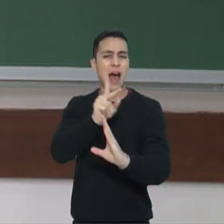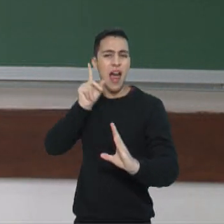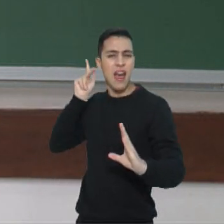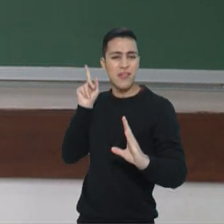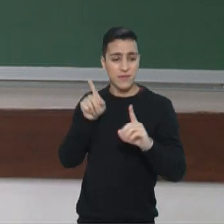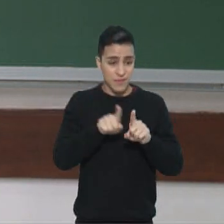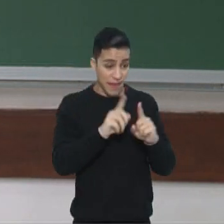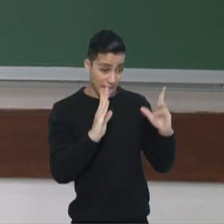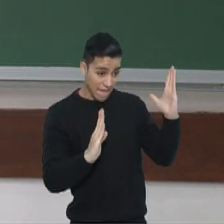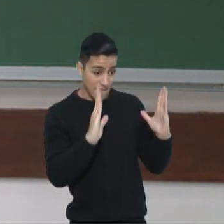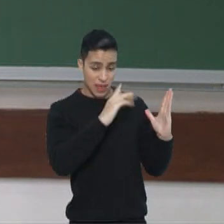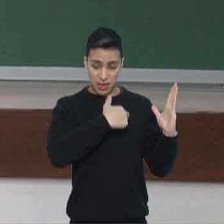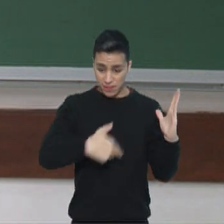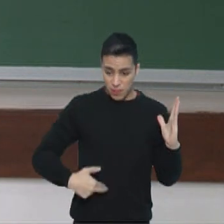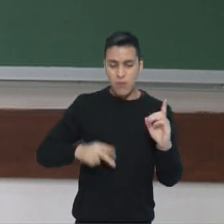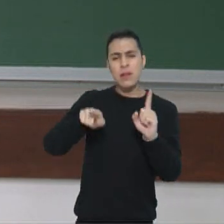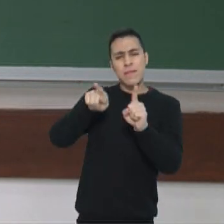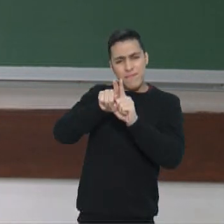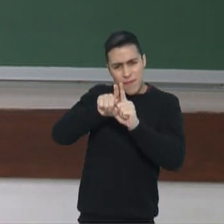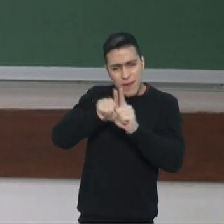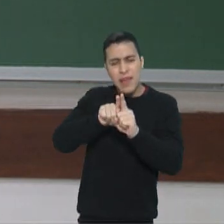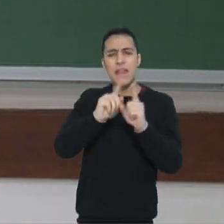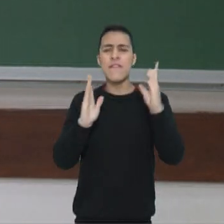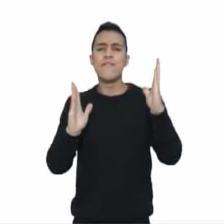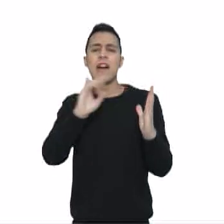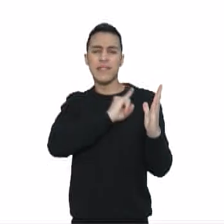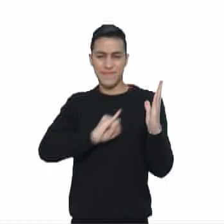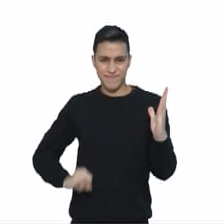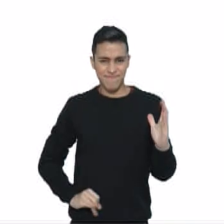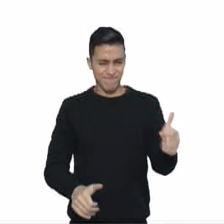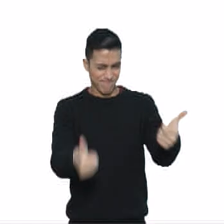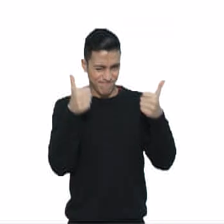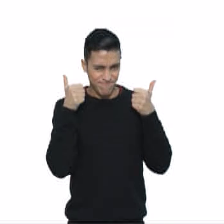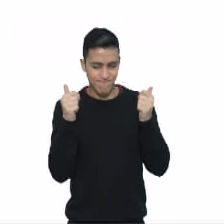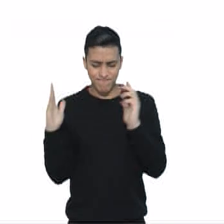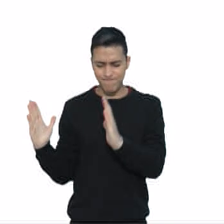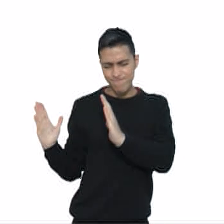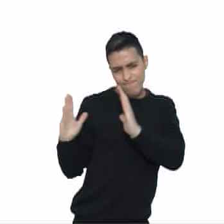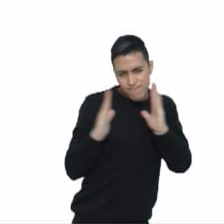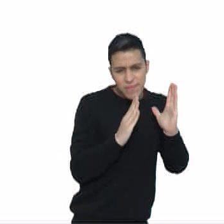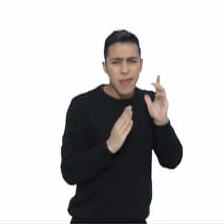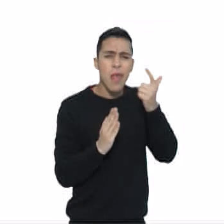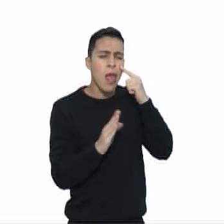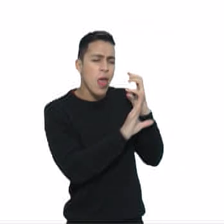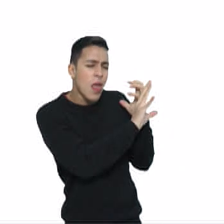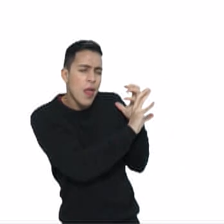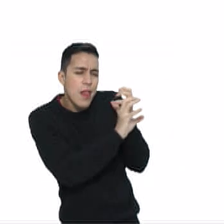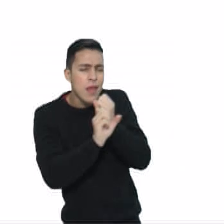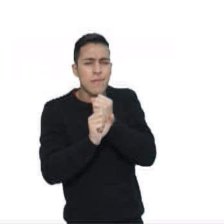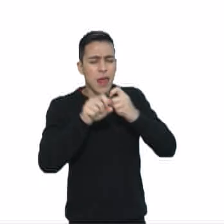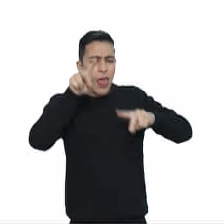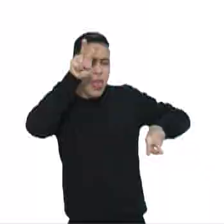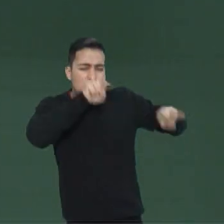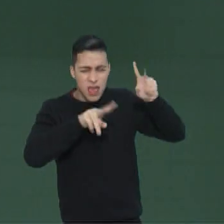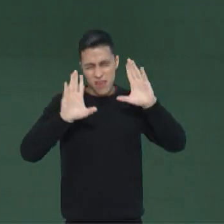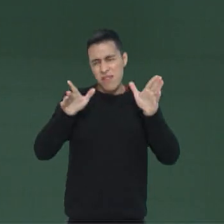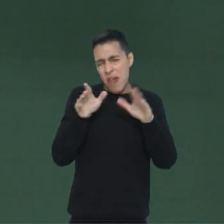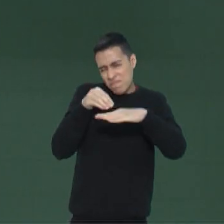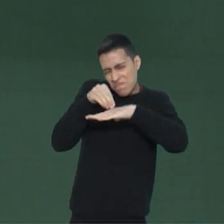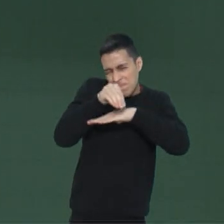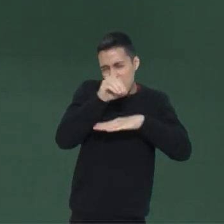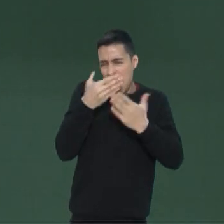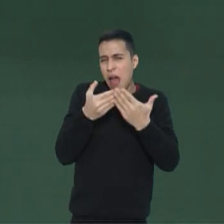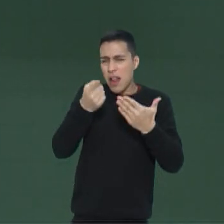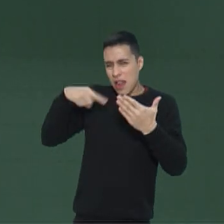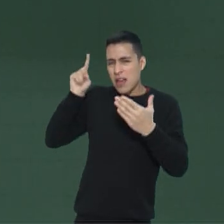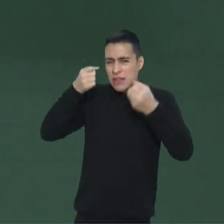da República e do Império. Tudo bem? Vamos lá então verificar como era, relembrar, vocês já tiveram um pouco dessa aula